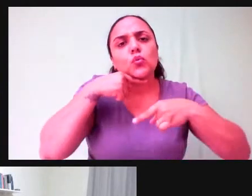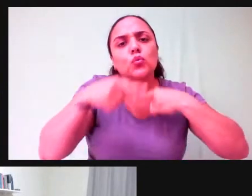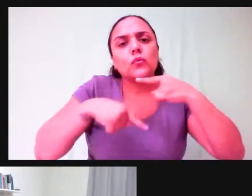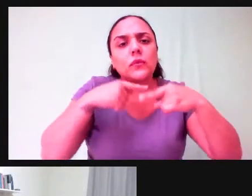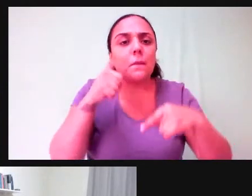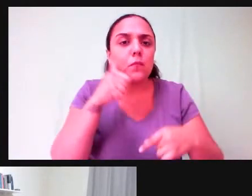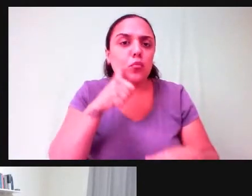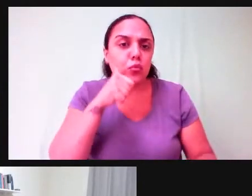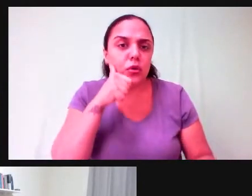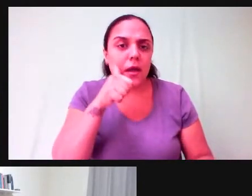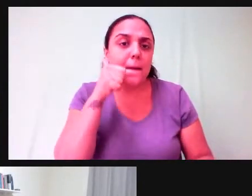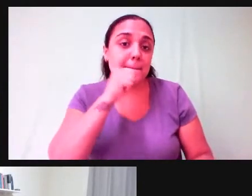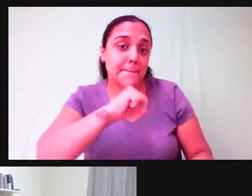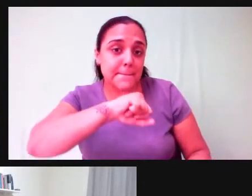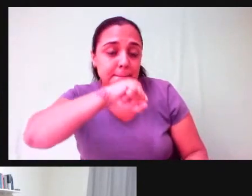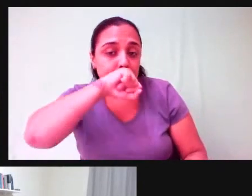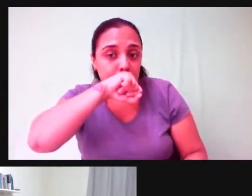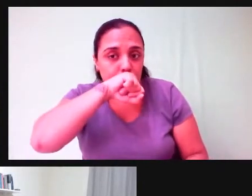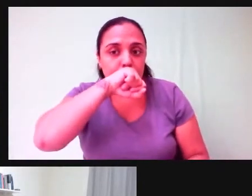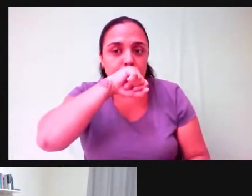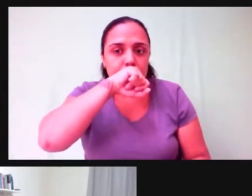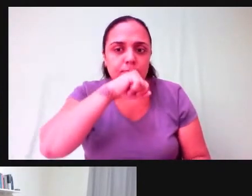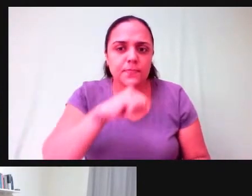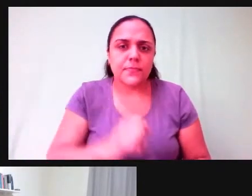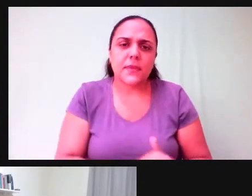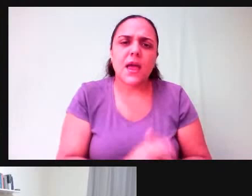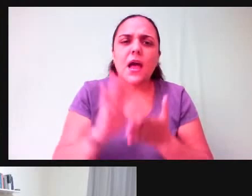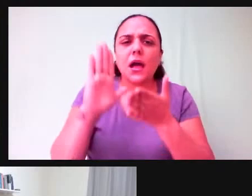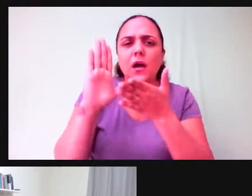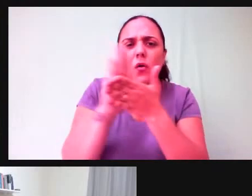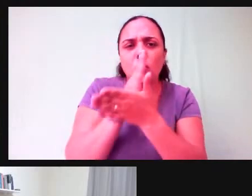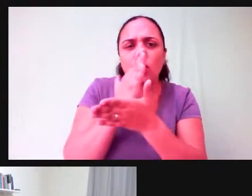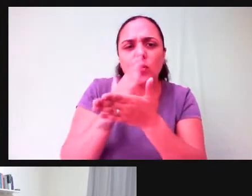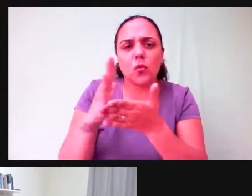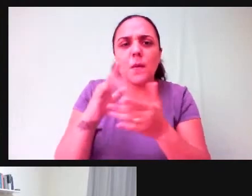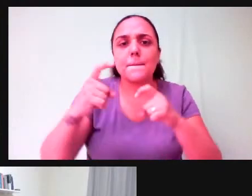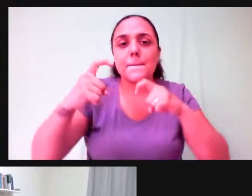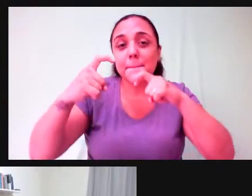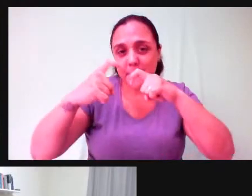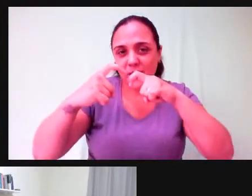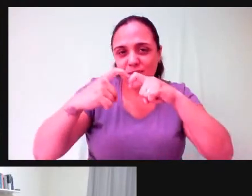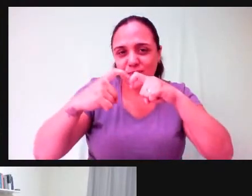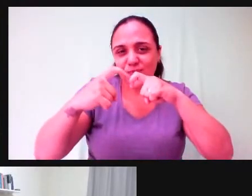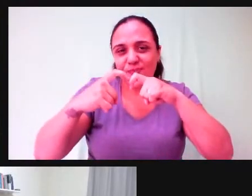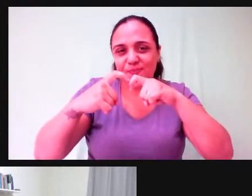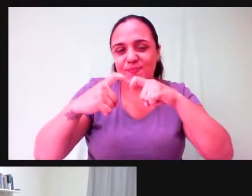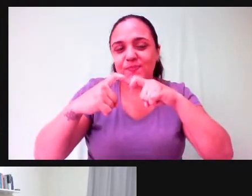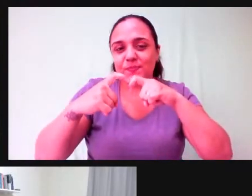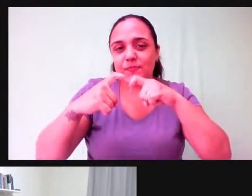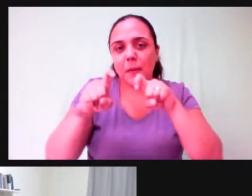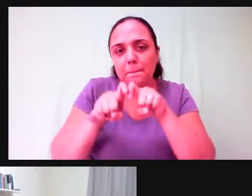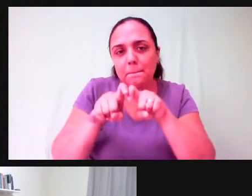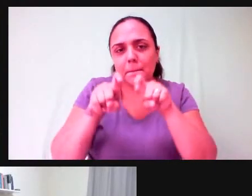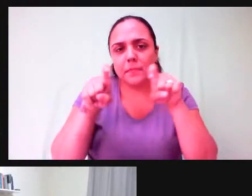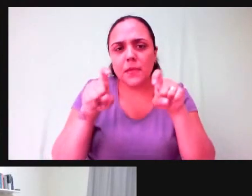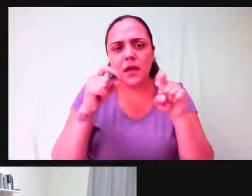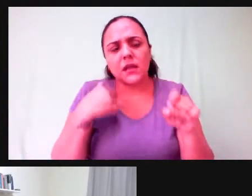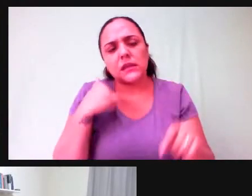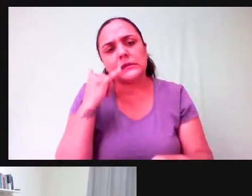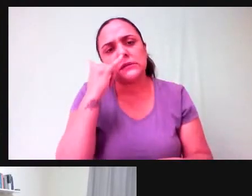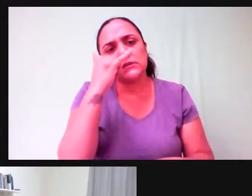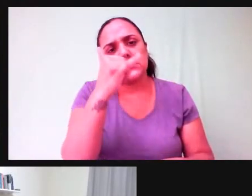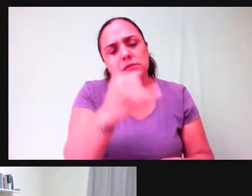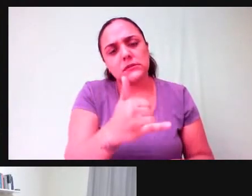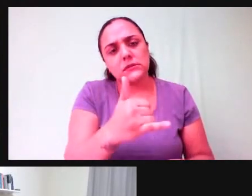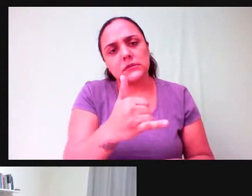mulheres, algumas mães, da questão de que alguns obstetras, eles defendem o uso